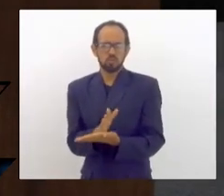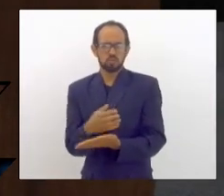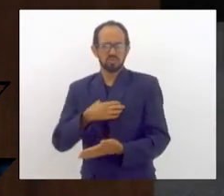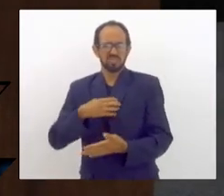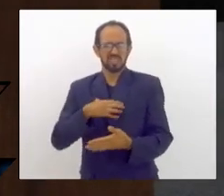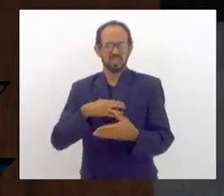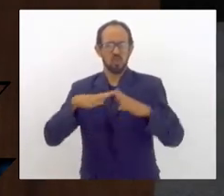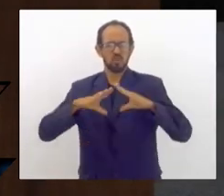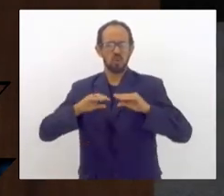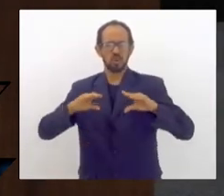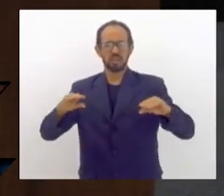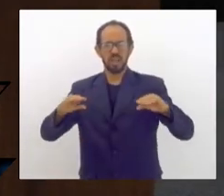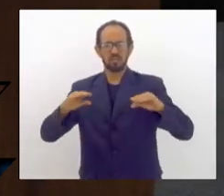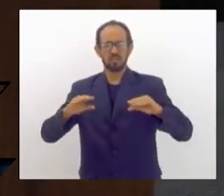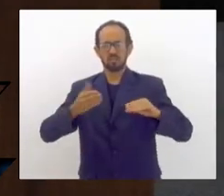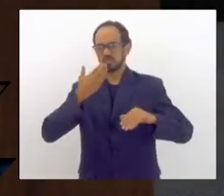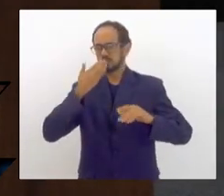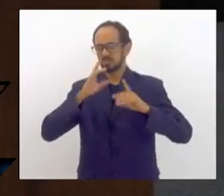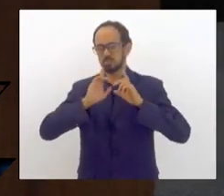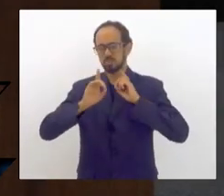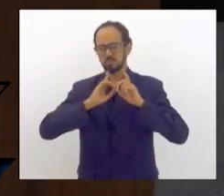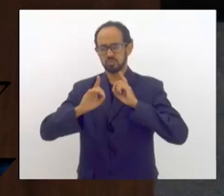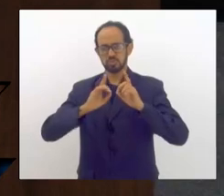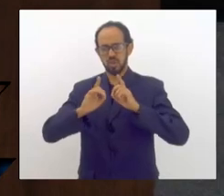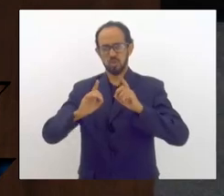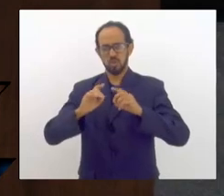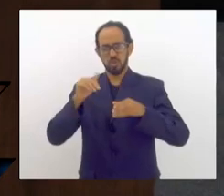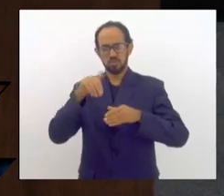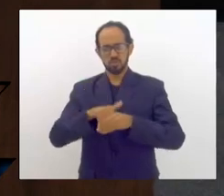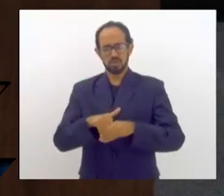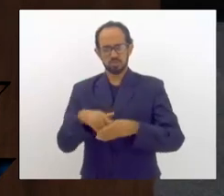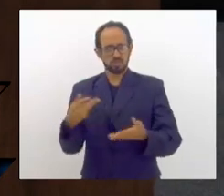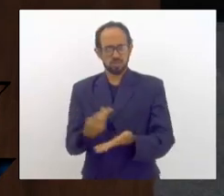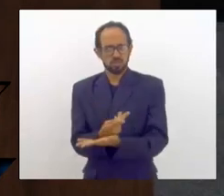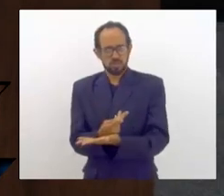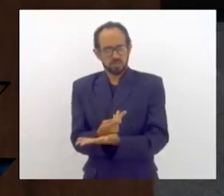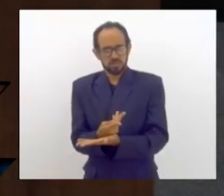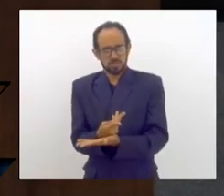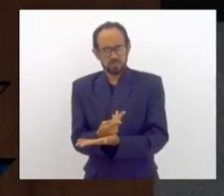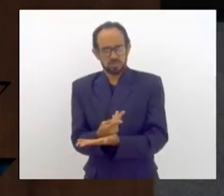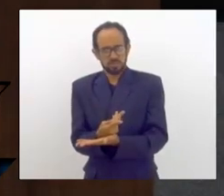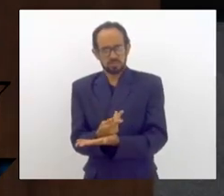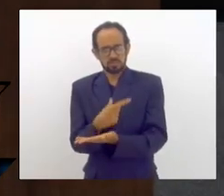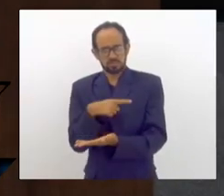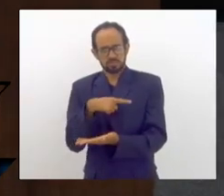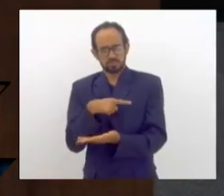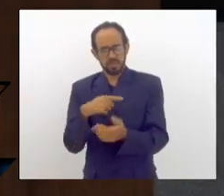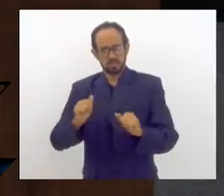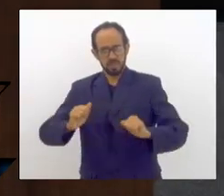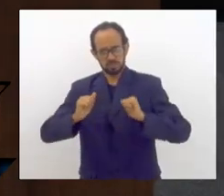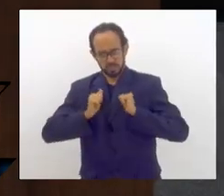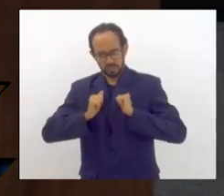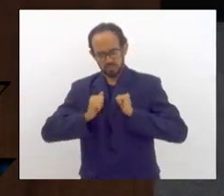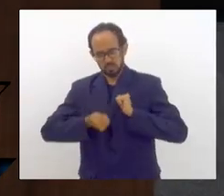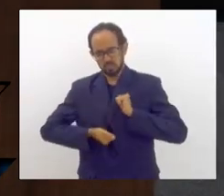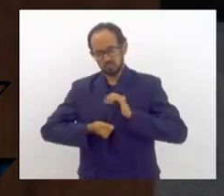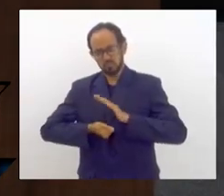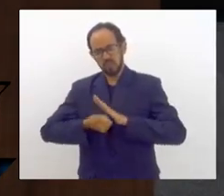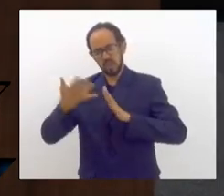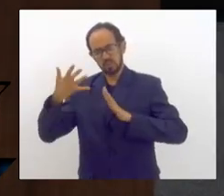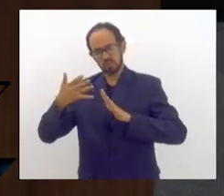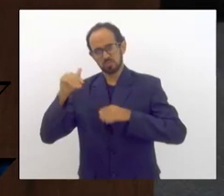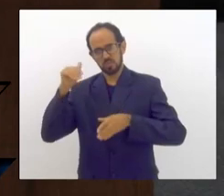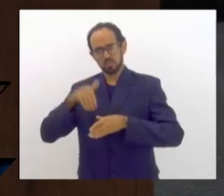desconfortáveis com esse tipo de discussão e com a votação que acontece. Aí você tem lá uma chuva de abstenção, uma votação que é